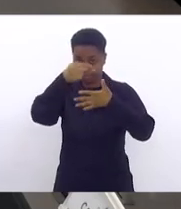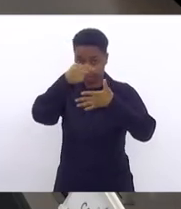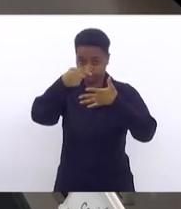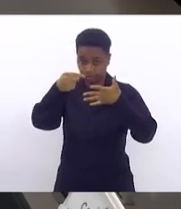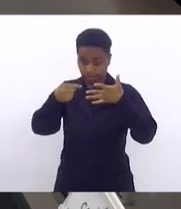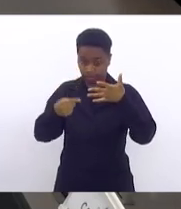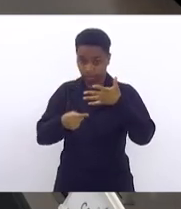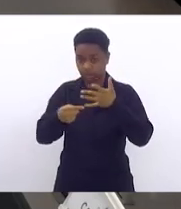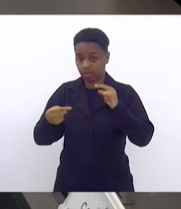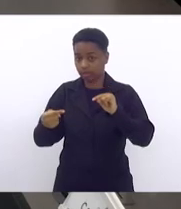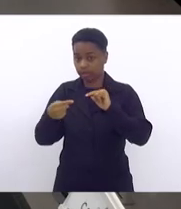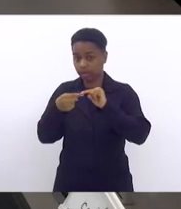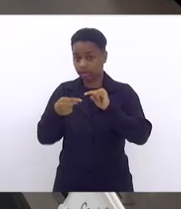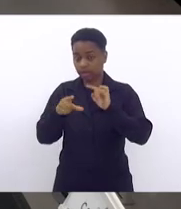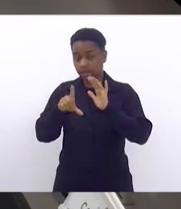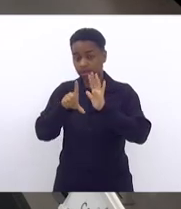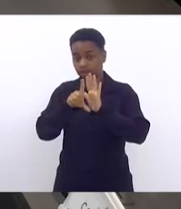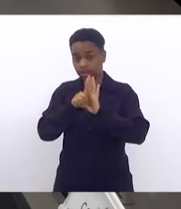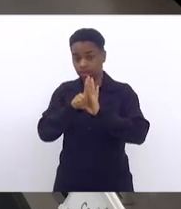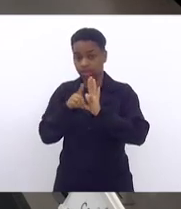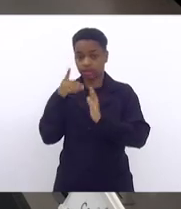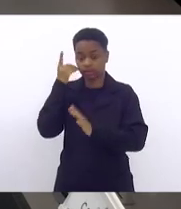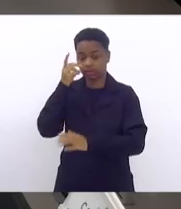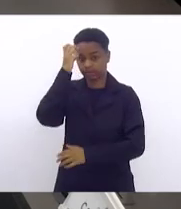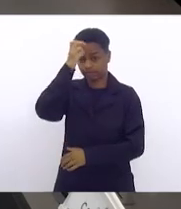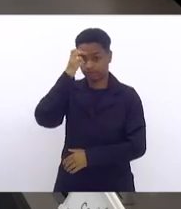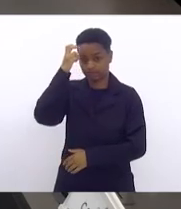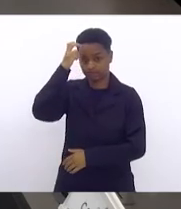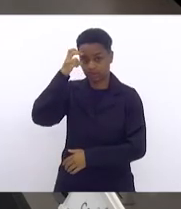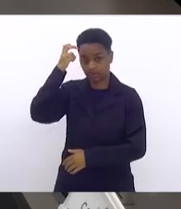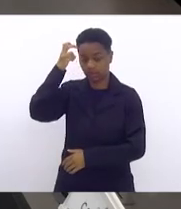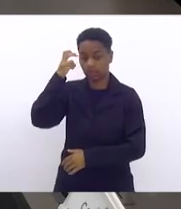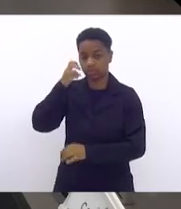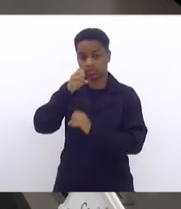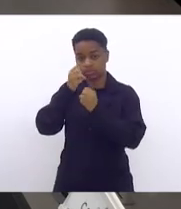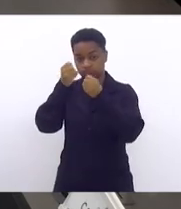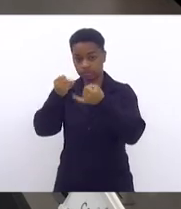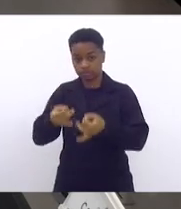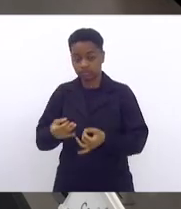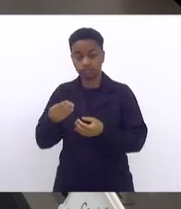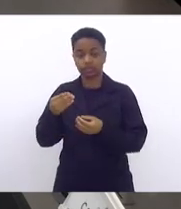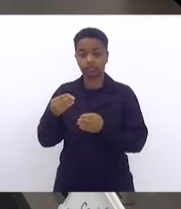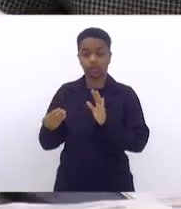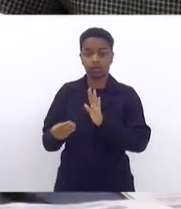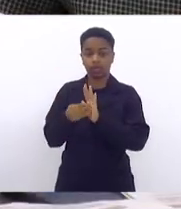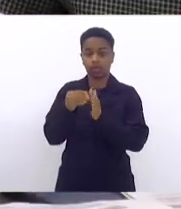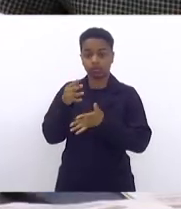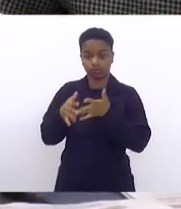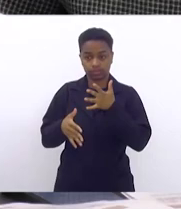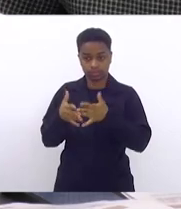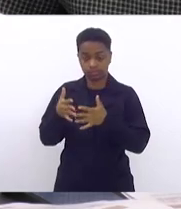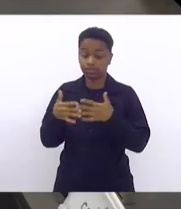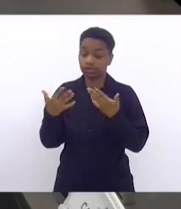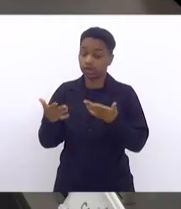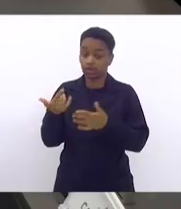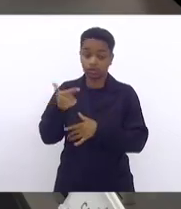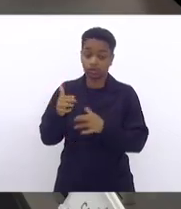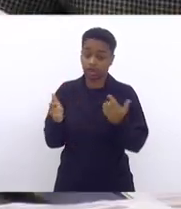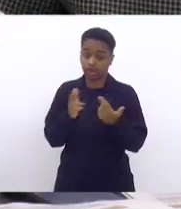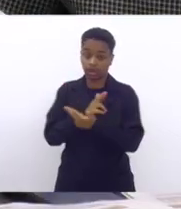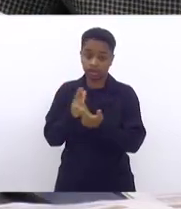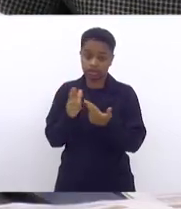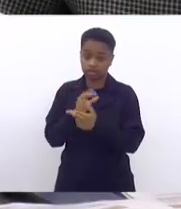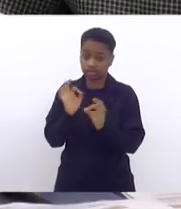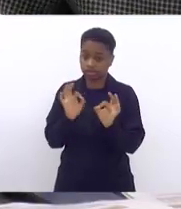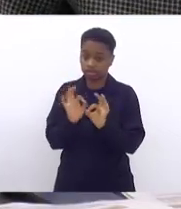em relação à lei que a deputada Verônica menciona para fins de prejudicabilidade. Exatamente. É então isso. Não tem nenhuma relação. É isso,